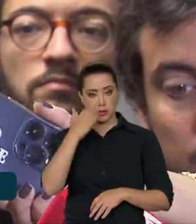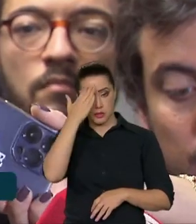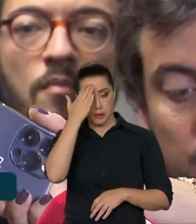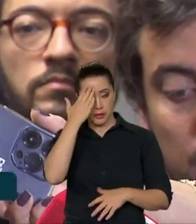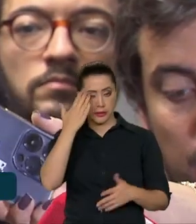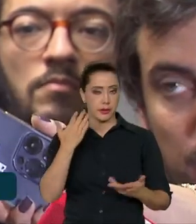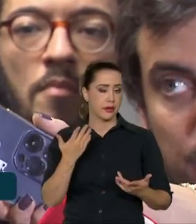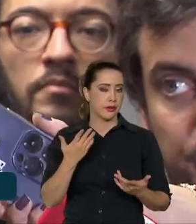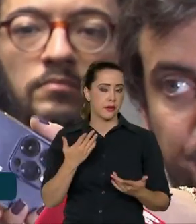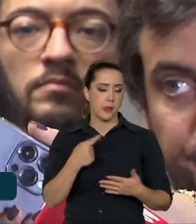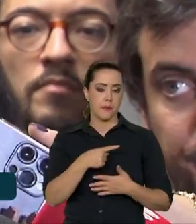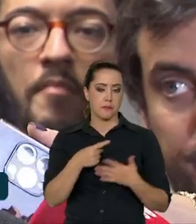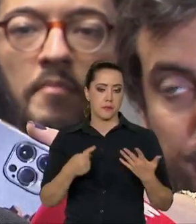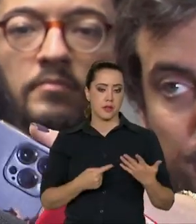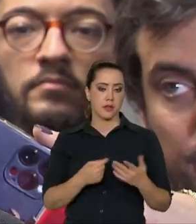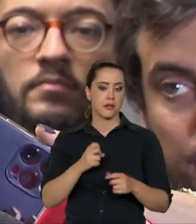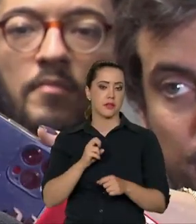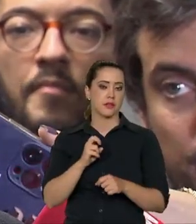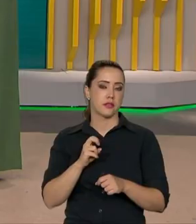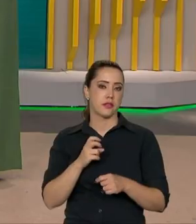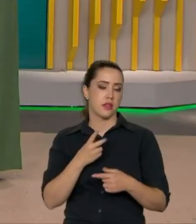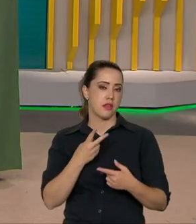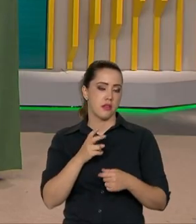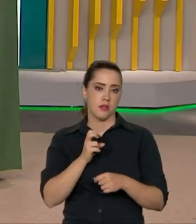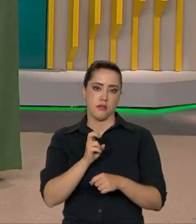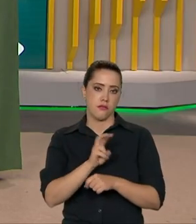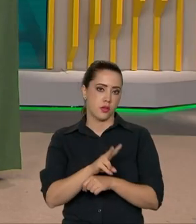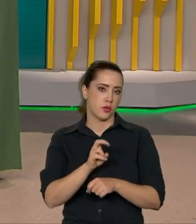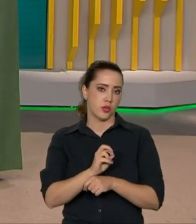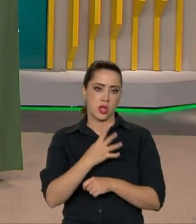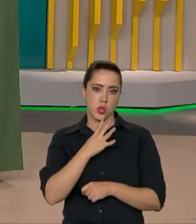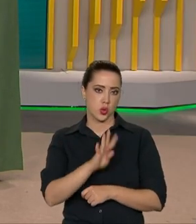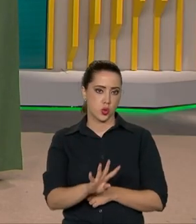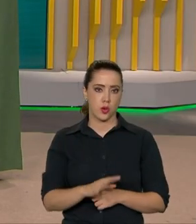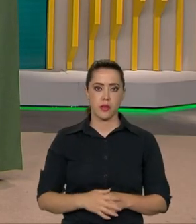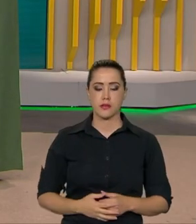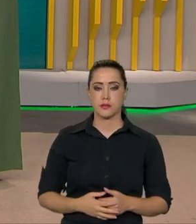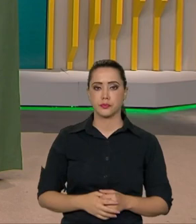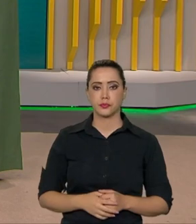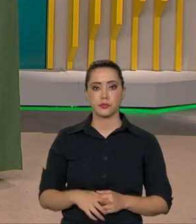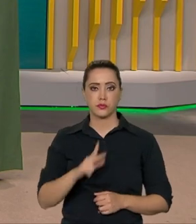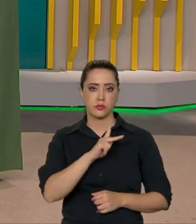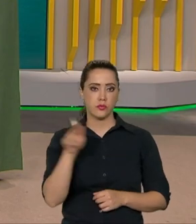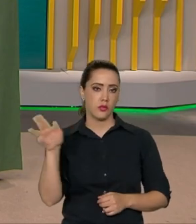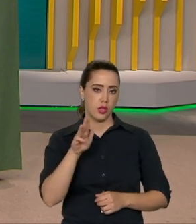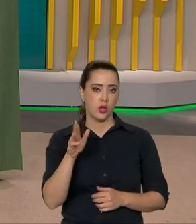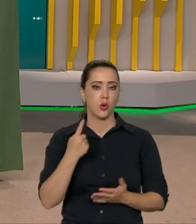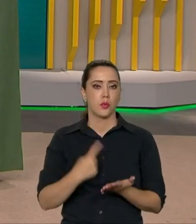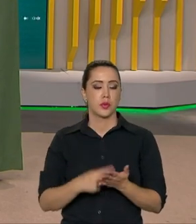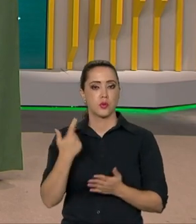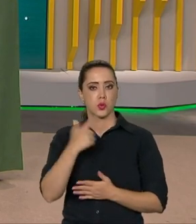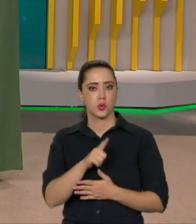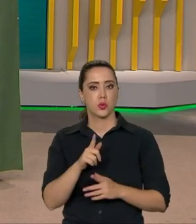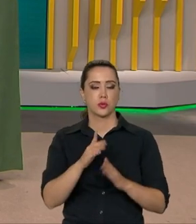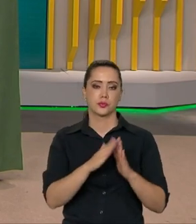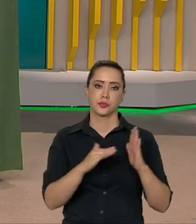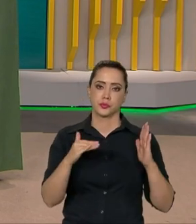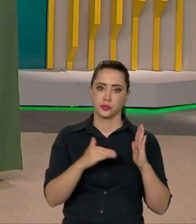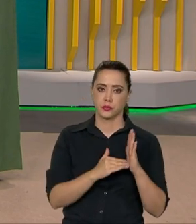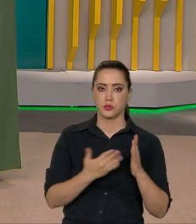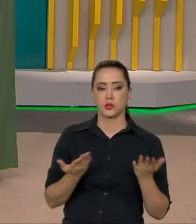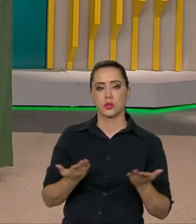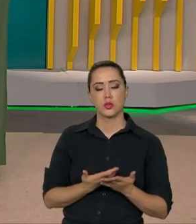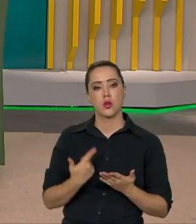inclusive, infecções que a gente não conhece. E o presidente Lula cumpriu mais um dia de agenda no Palácio da